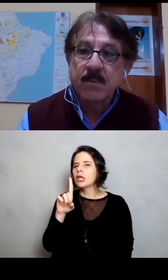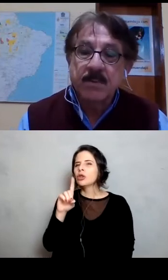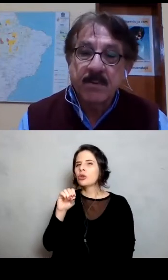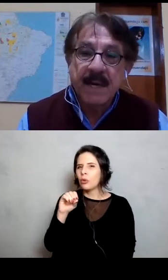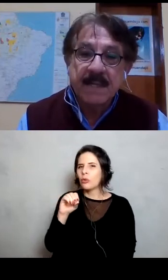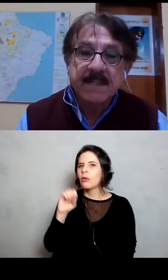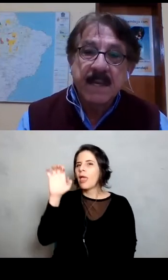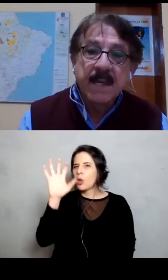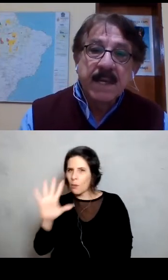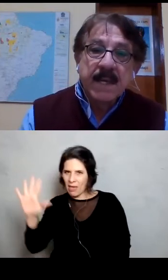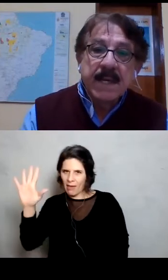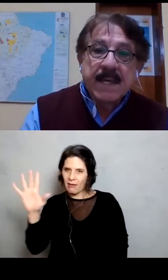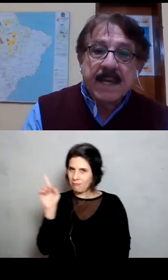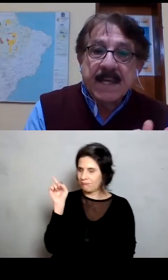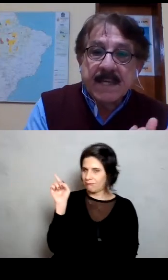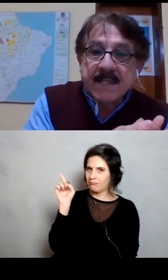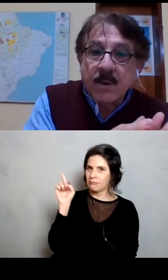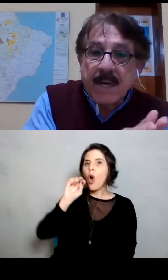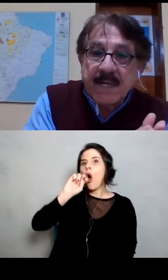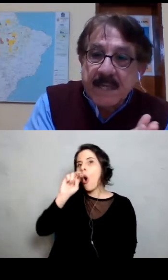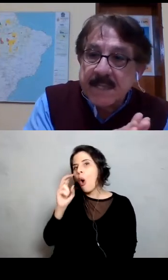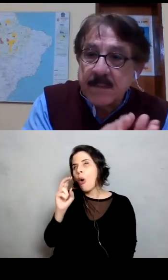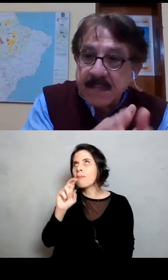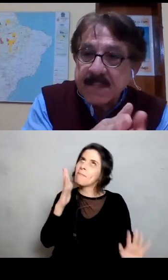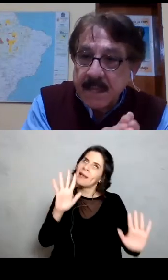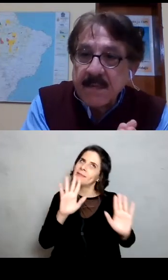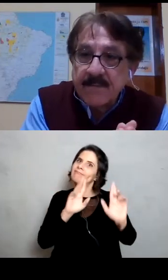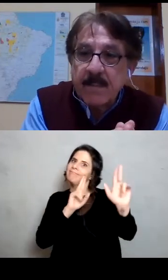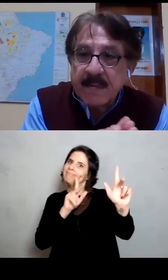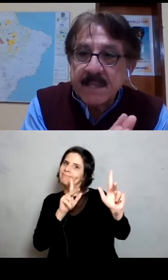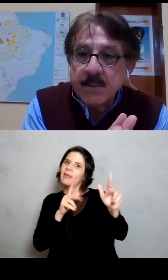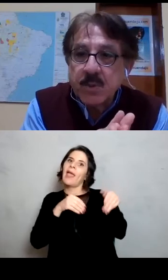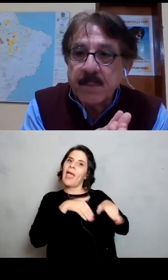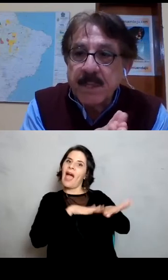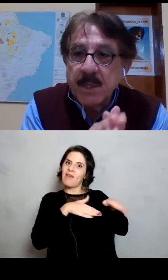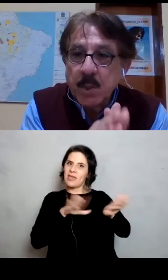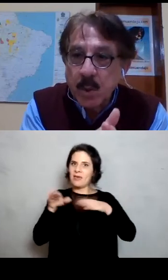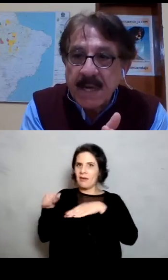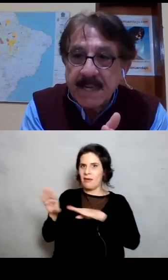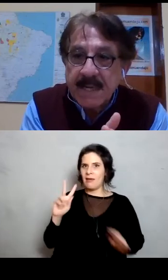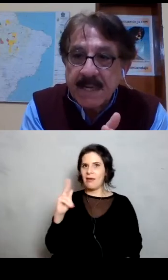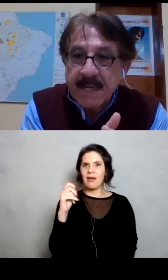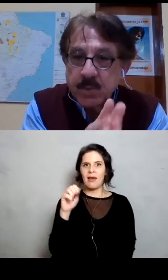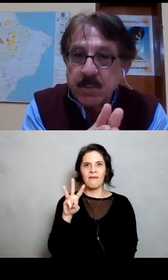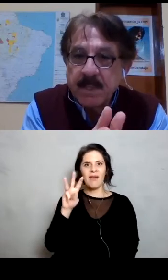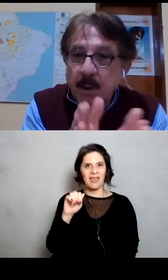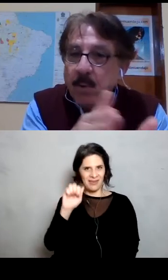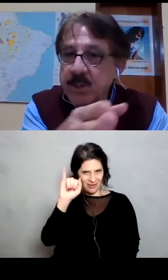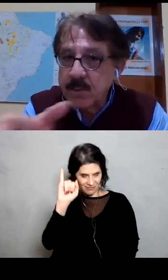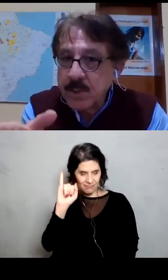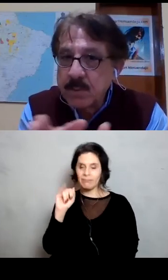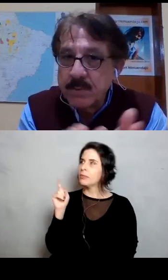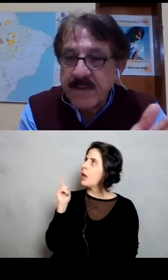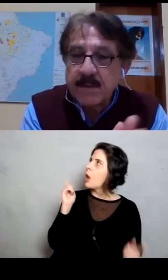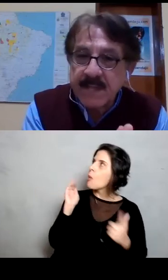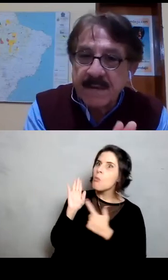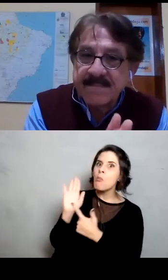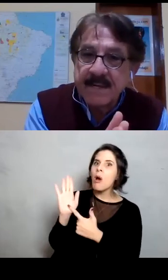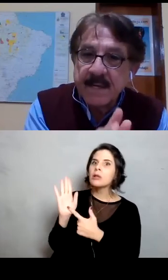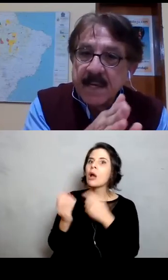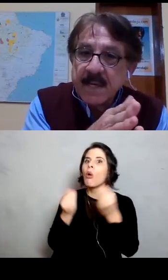parentesco nenhum com elas, eles organizam essa informação sobre localidade, sobre aonde o